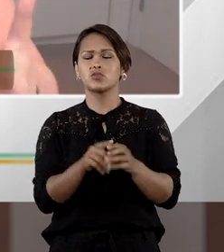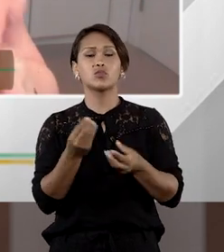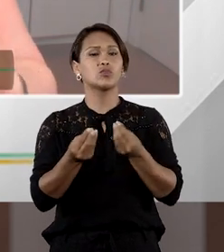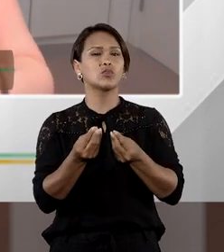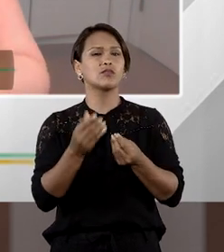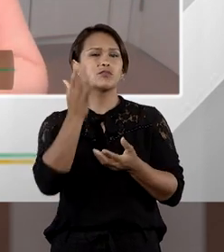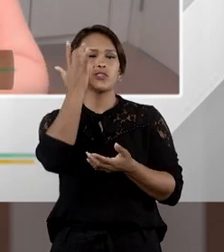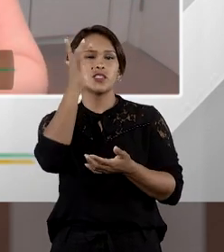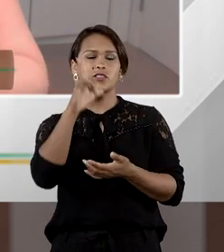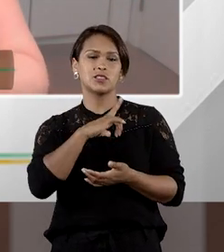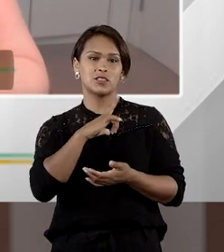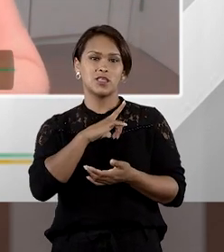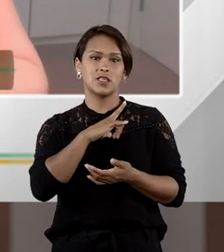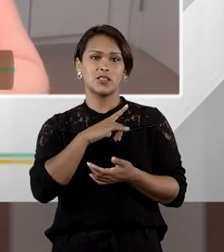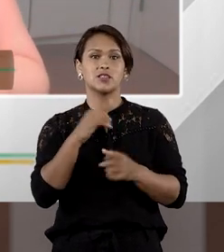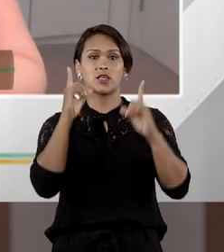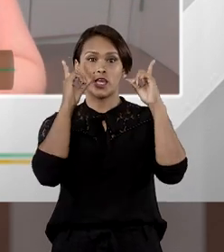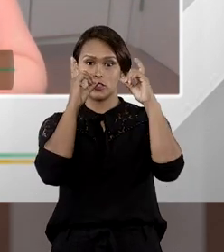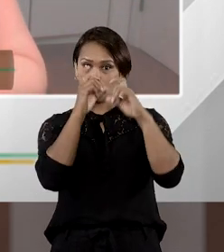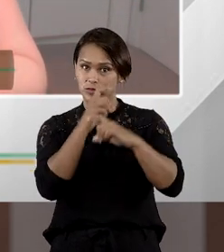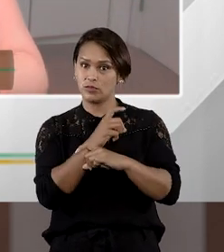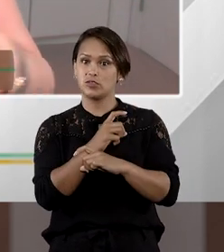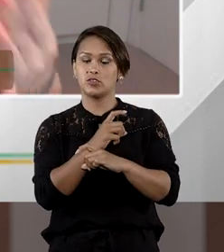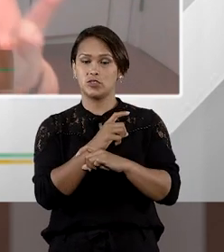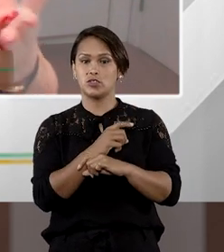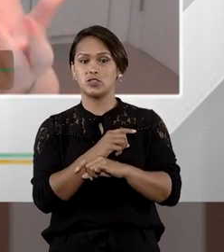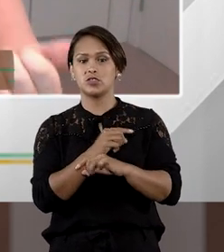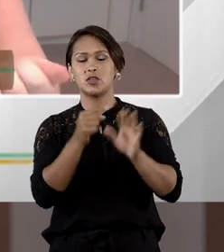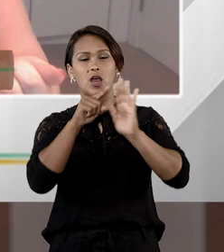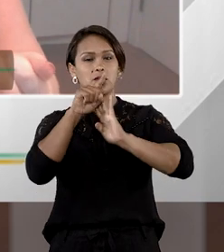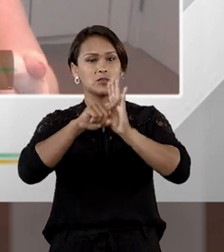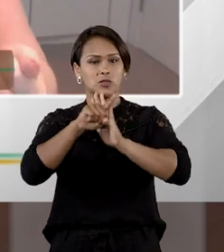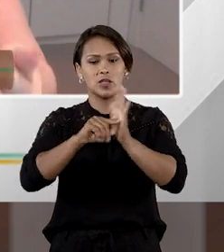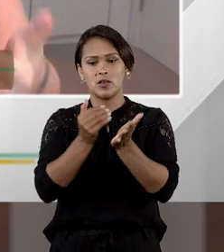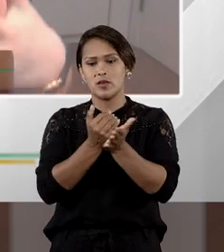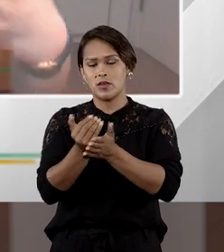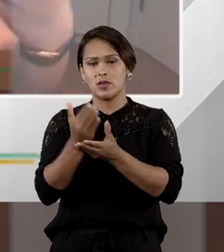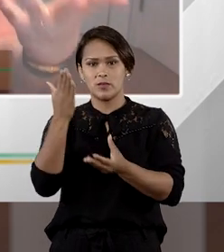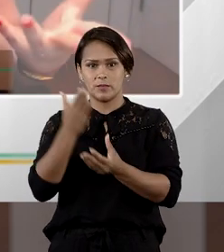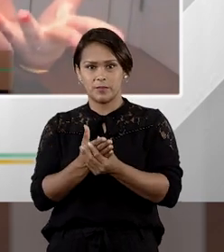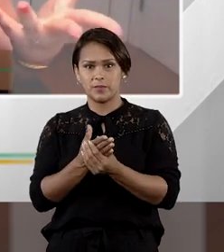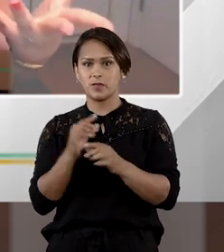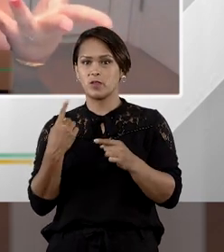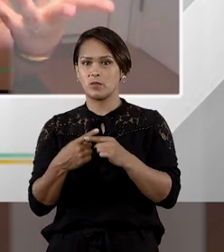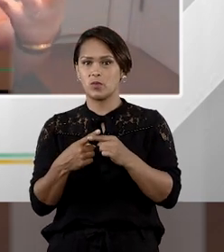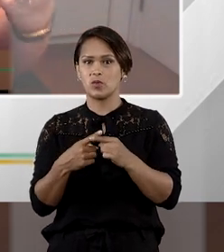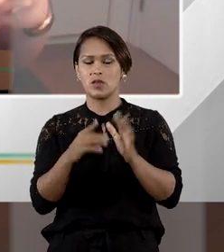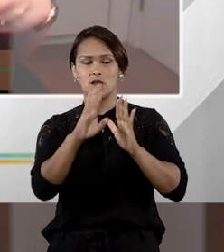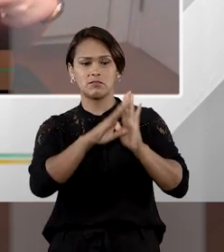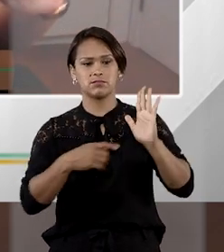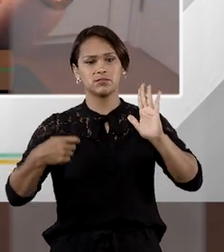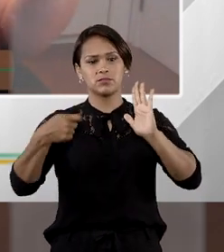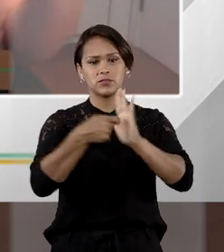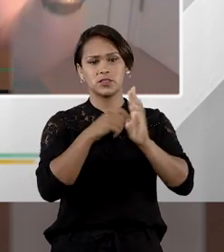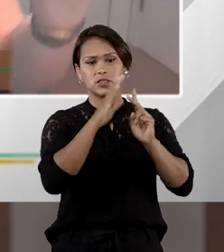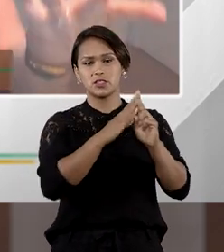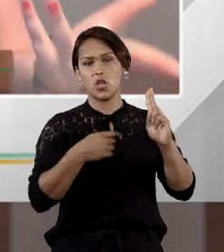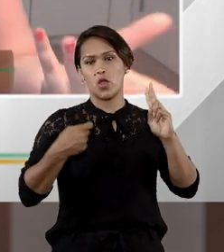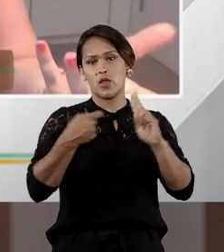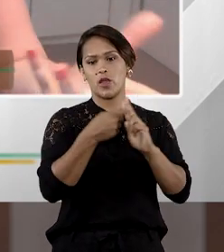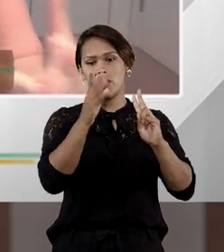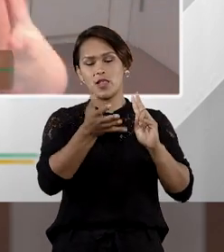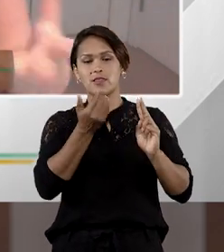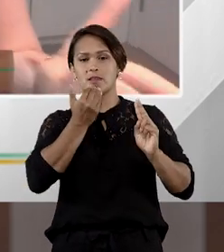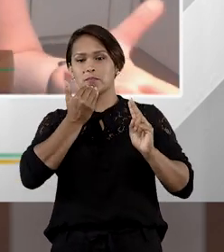que seria? Então, costuma ser difícil, costuma ser uma especulação no início do processo, porque na petição inicial, né, a parte credora está